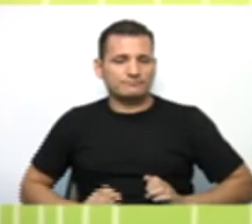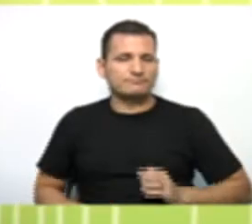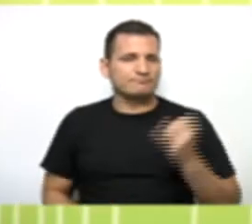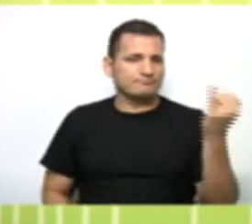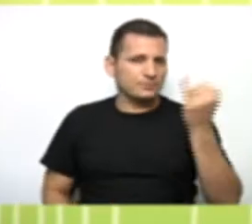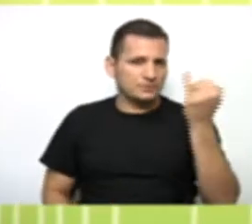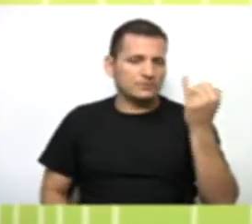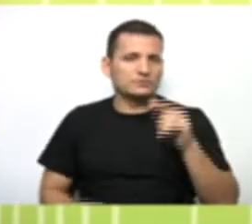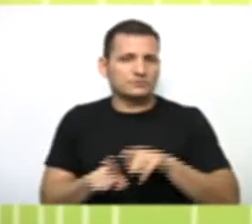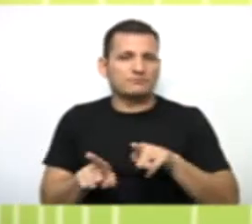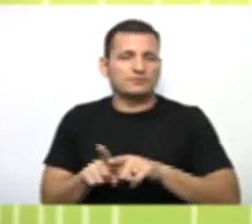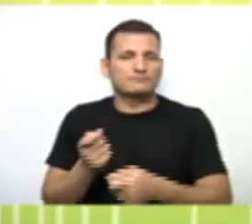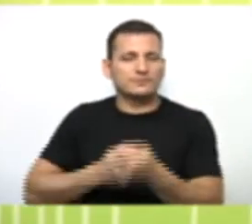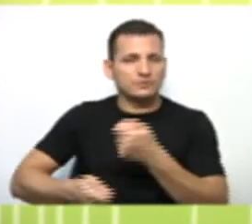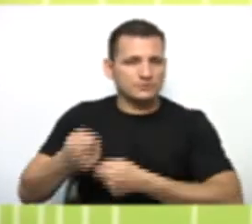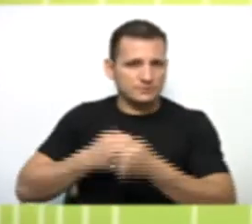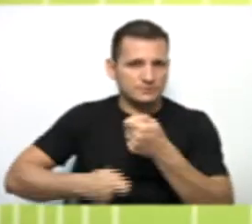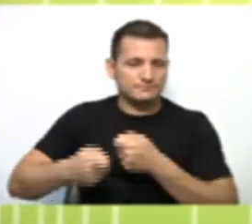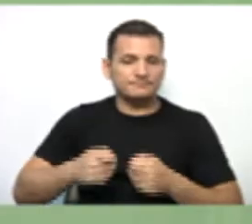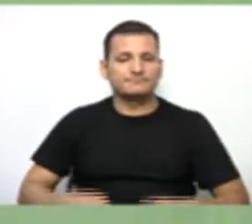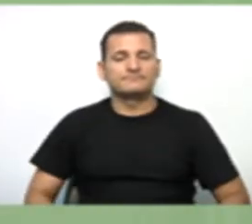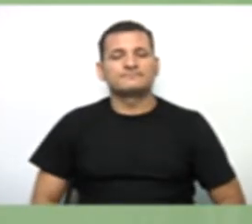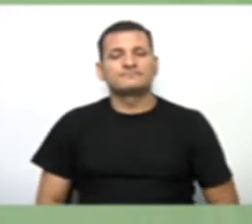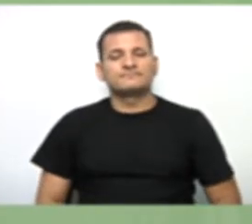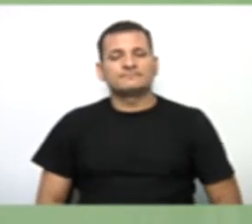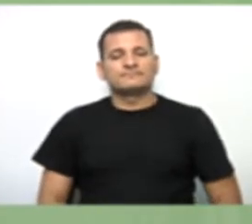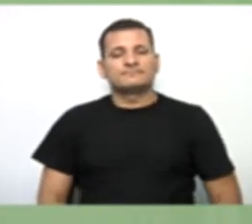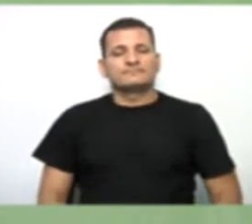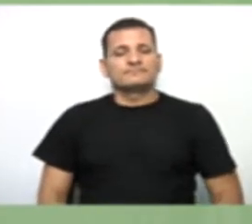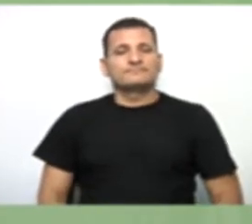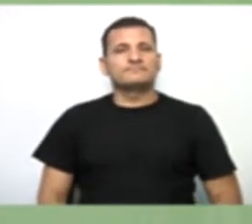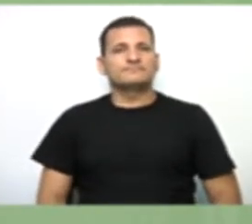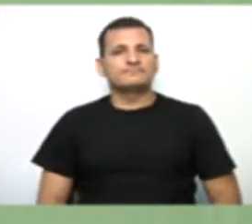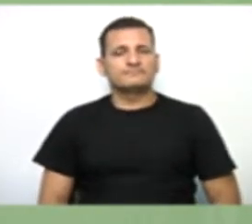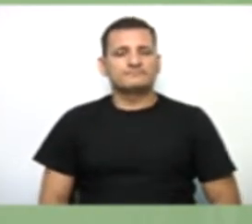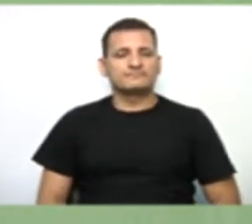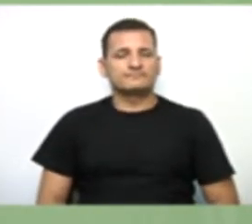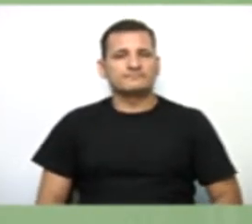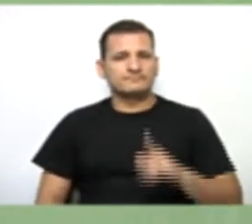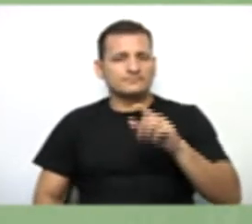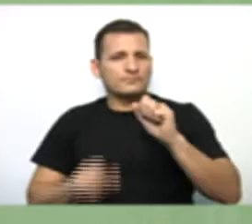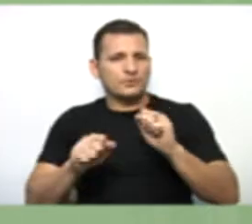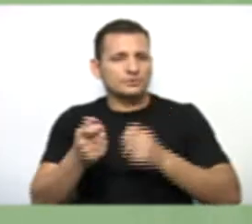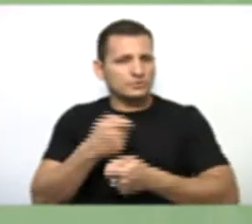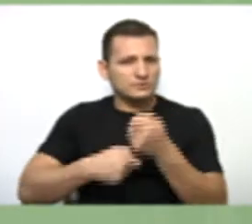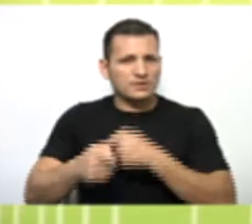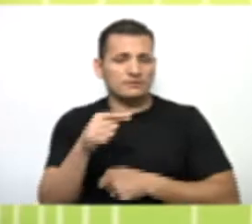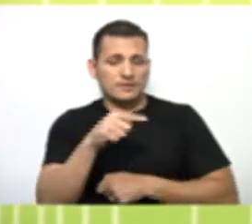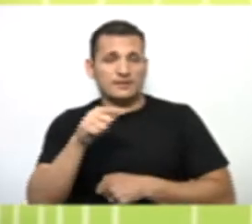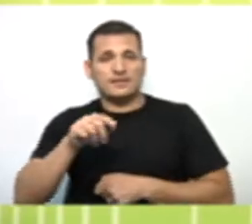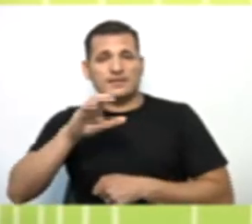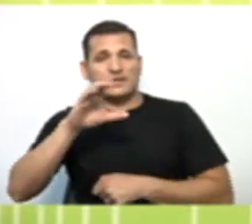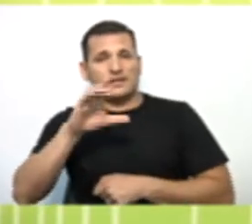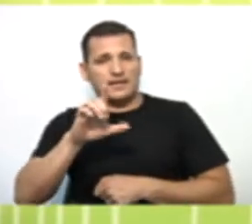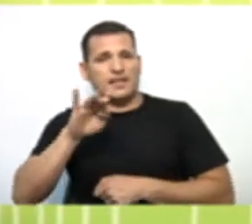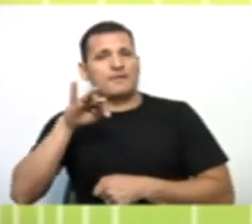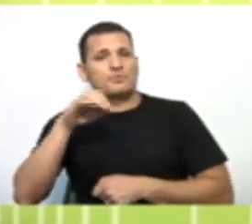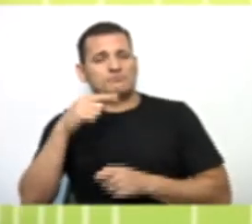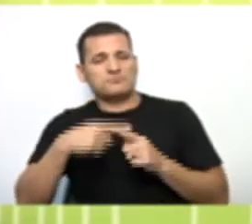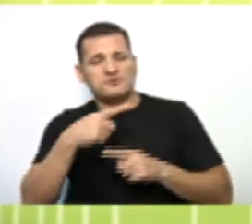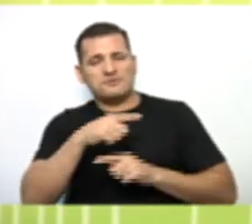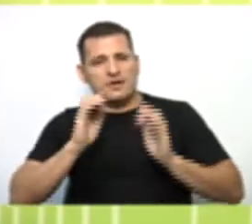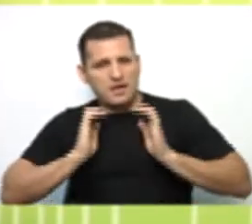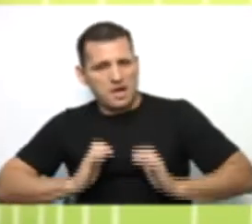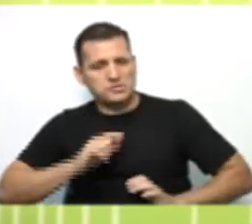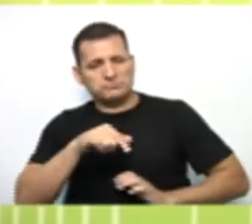muito importante na hora da negociação. Então, voltando para cá. Você pode negociar com o Clébio, porque ele é ético, não é? Ele tem um